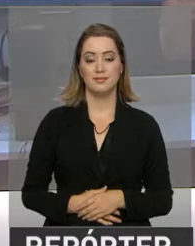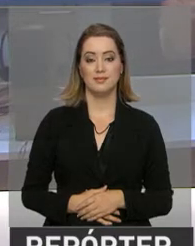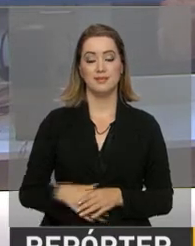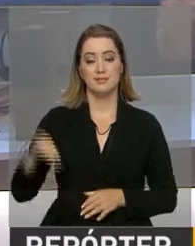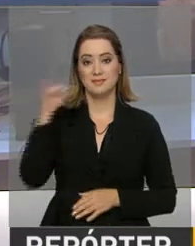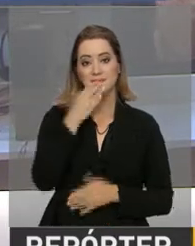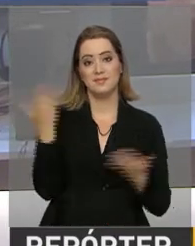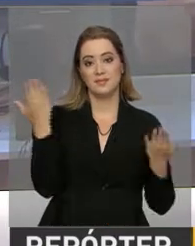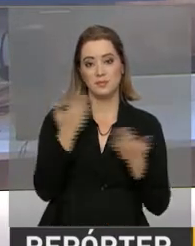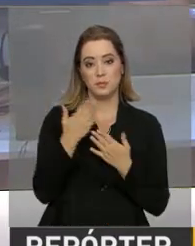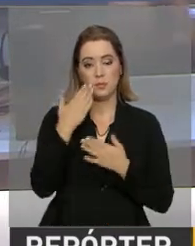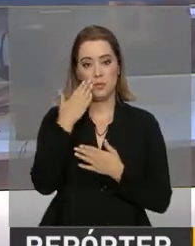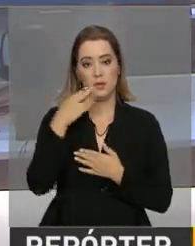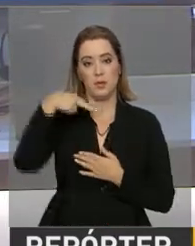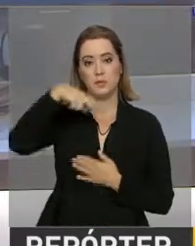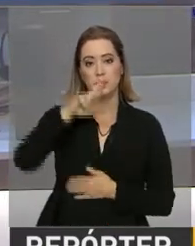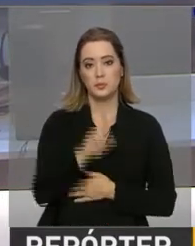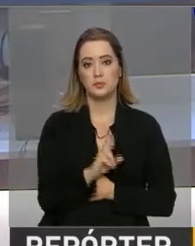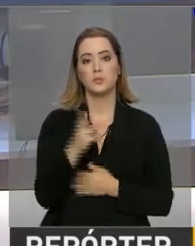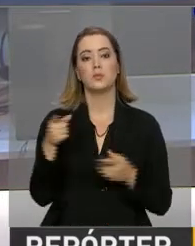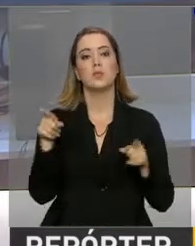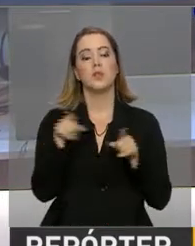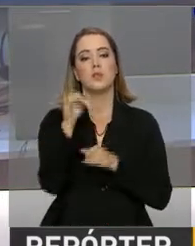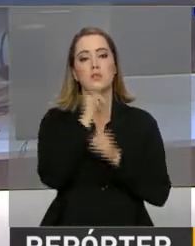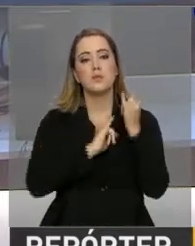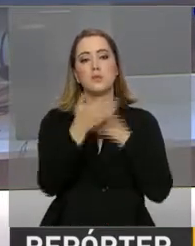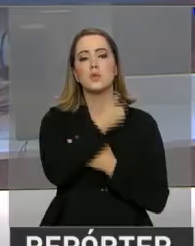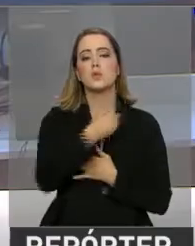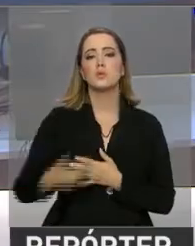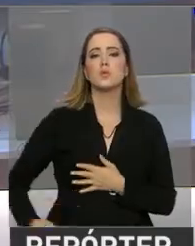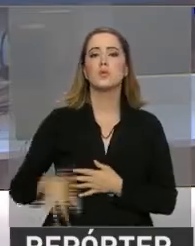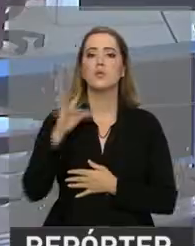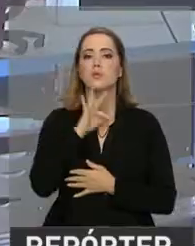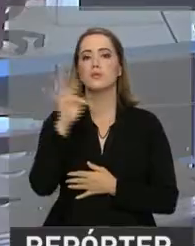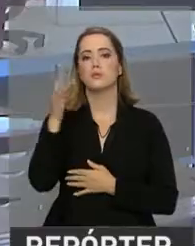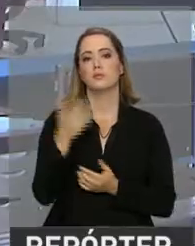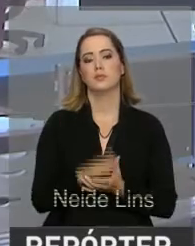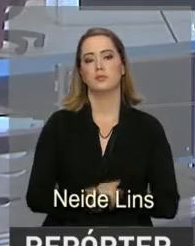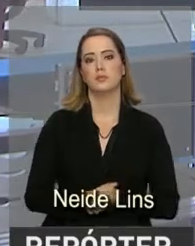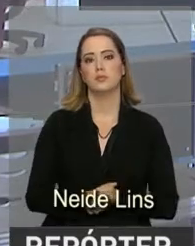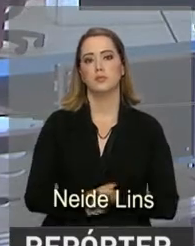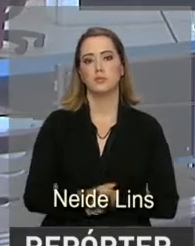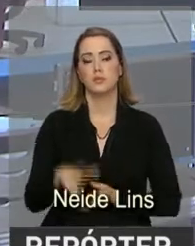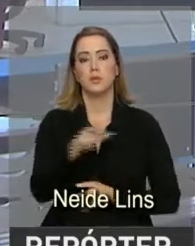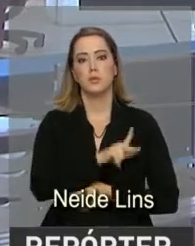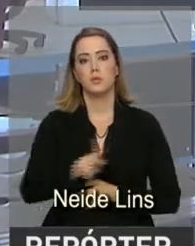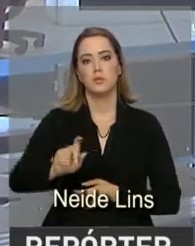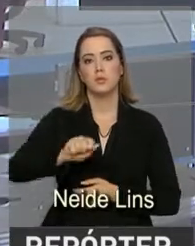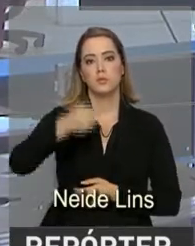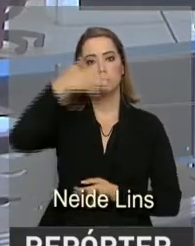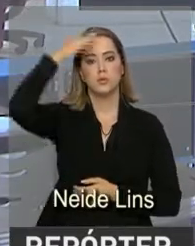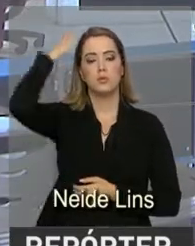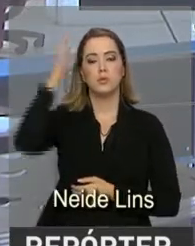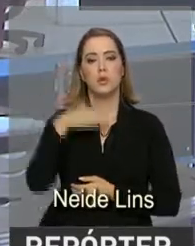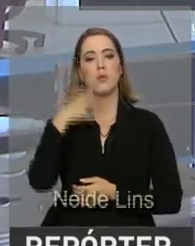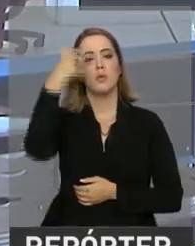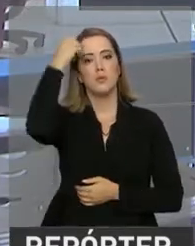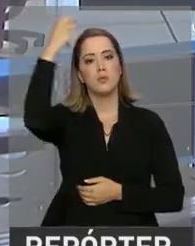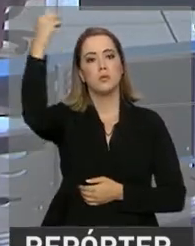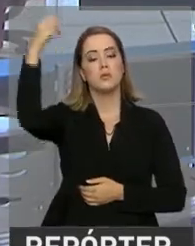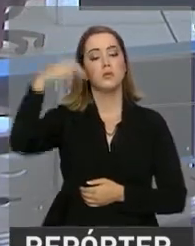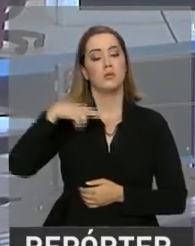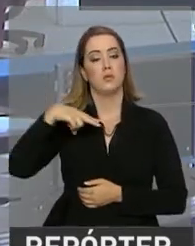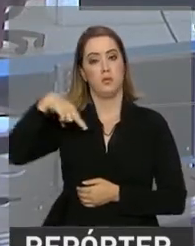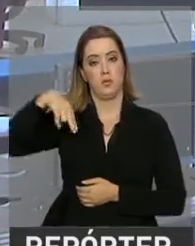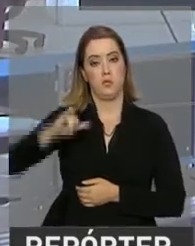Olá estamos de volta com repórter NBR as notícias do governo federal o presidente Michel Temer viaja para Nova York